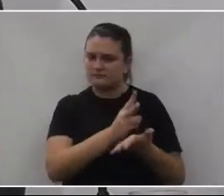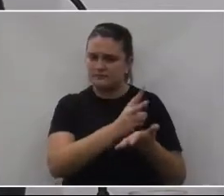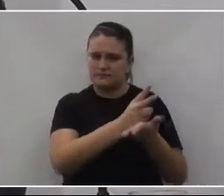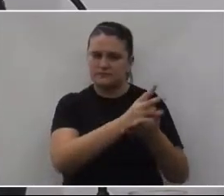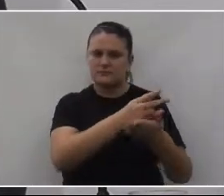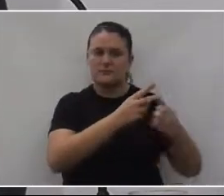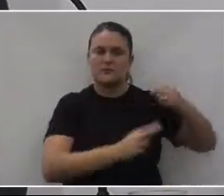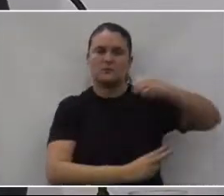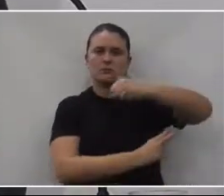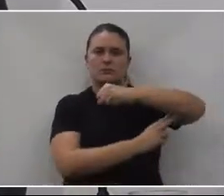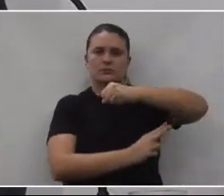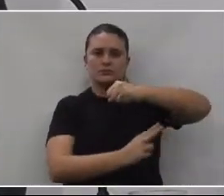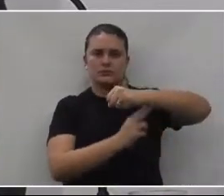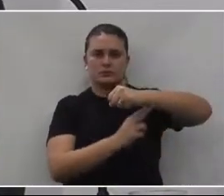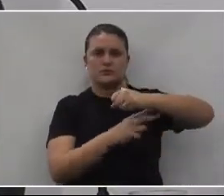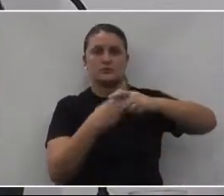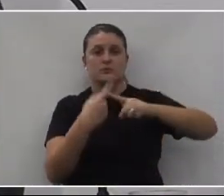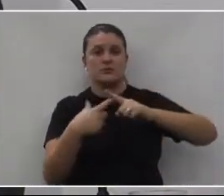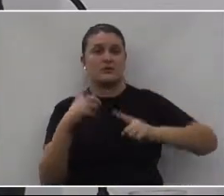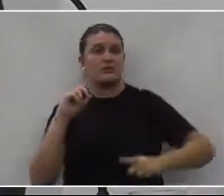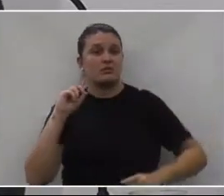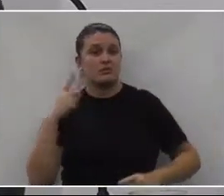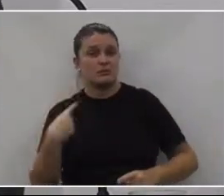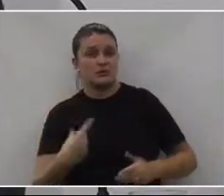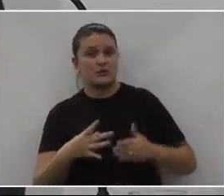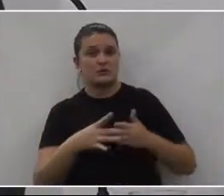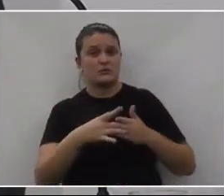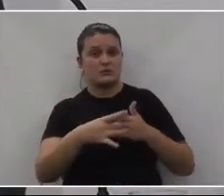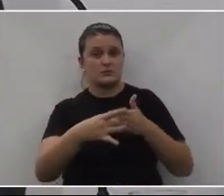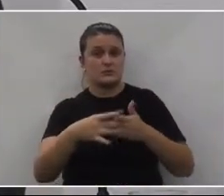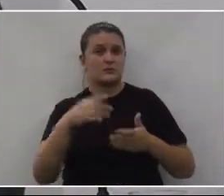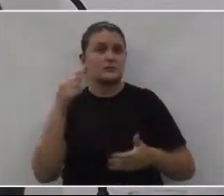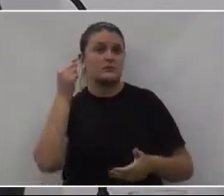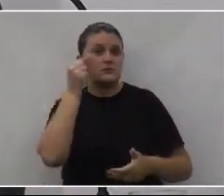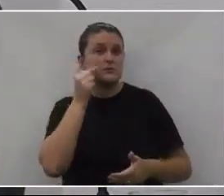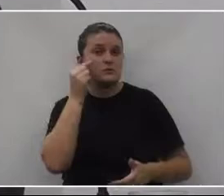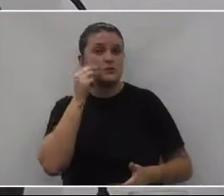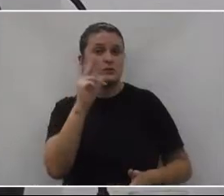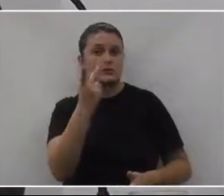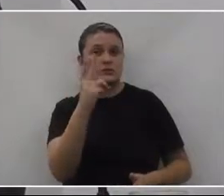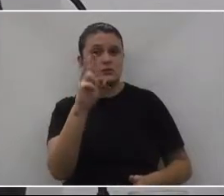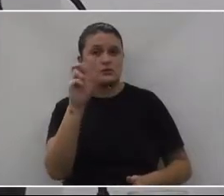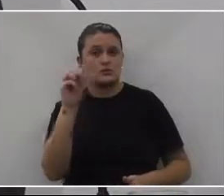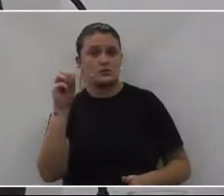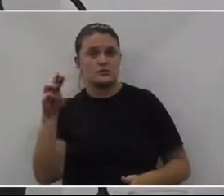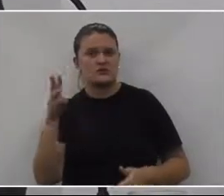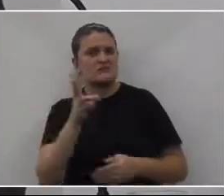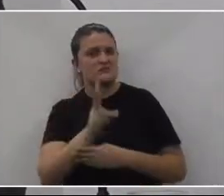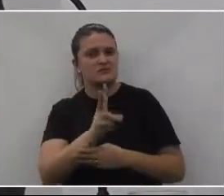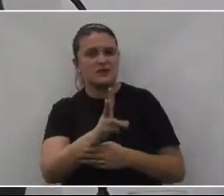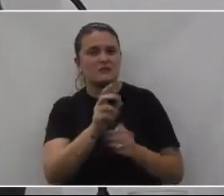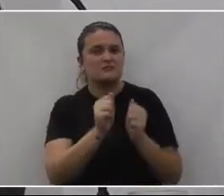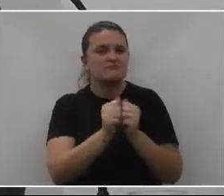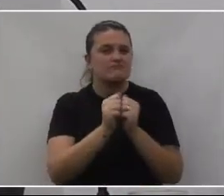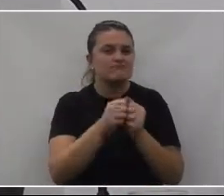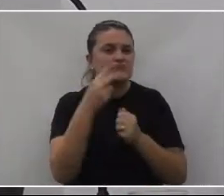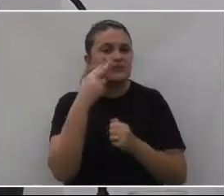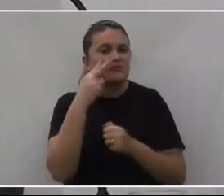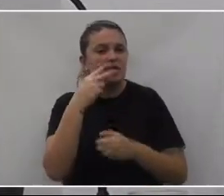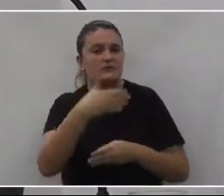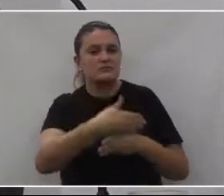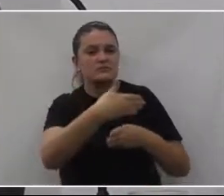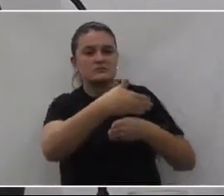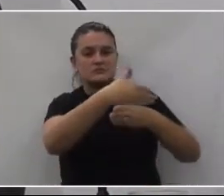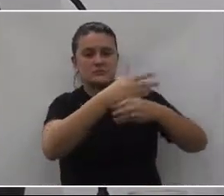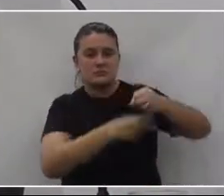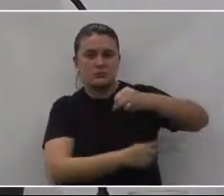continuidade ao deputado líder do governo, Hussein Bacri, por estar sempre presente e acompanhando essa obra, e todos os demais que fizeram